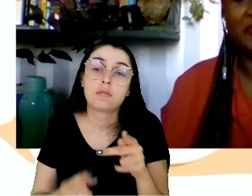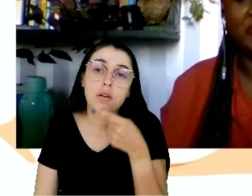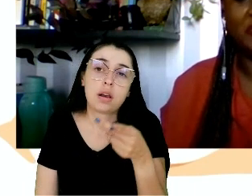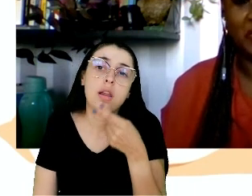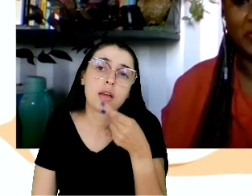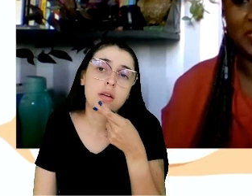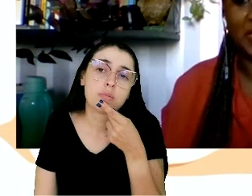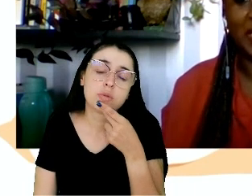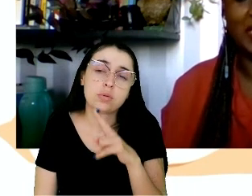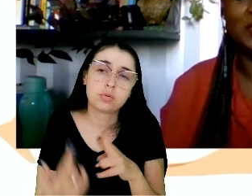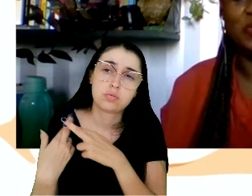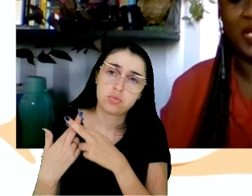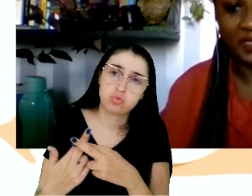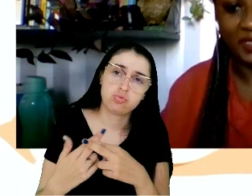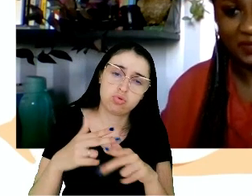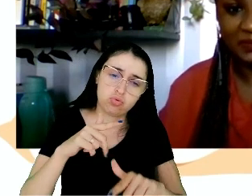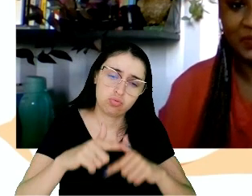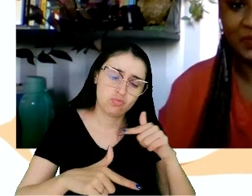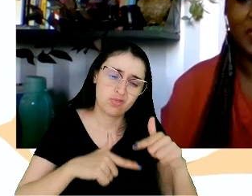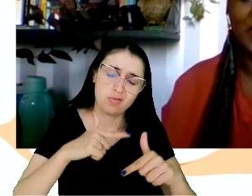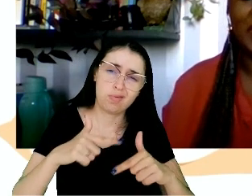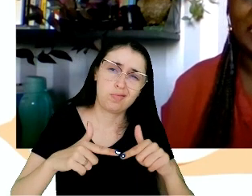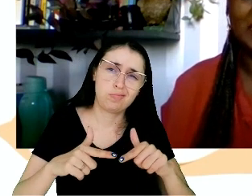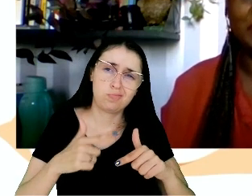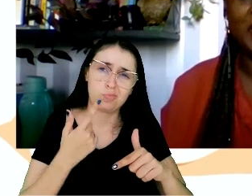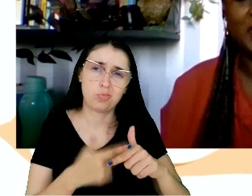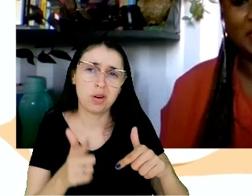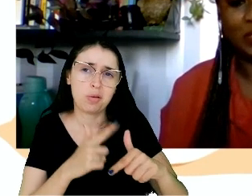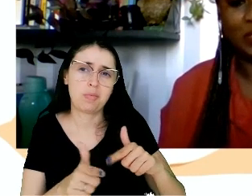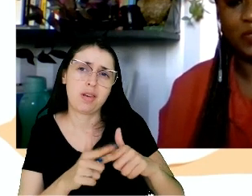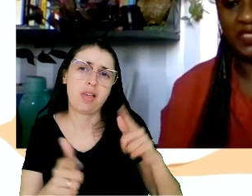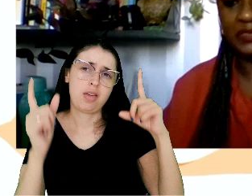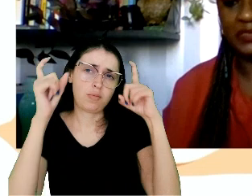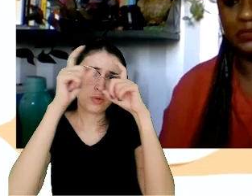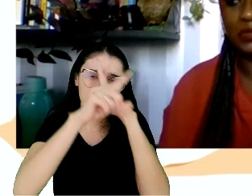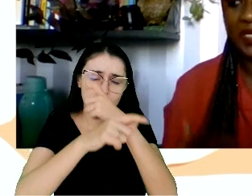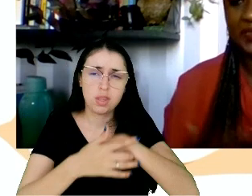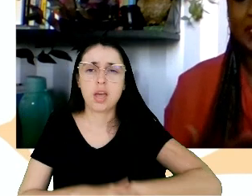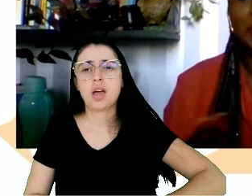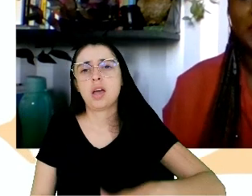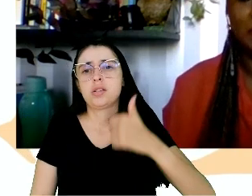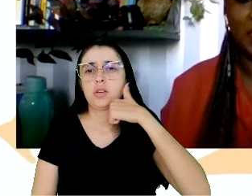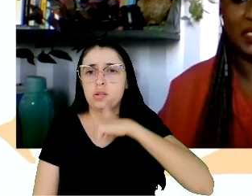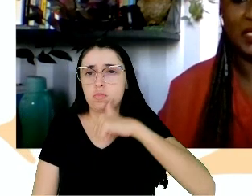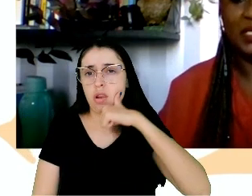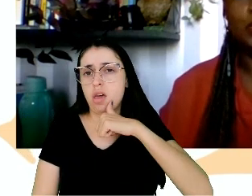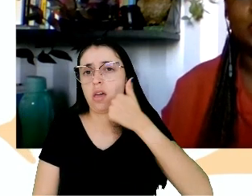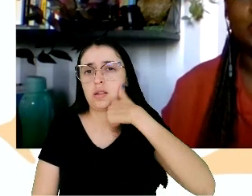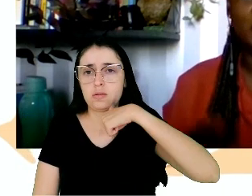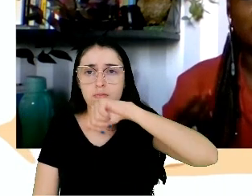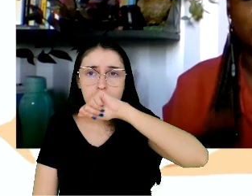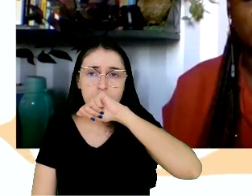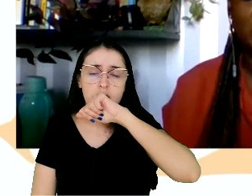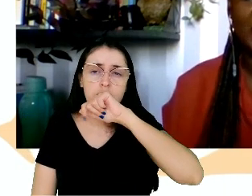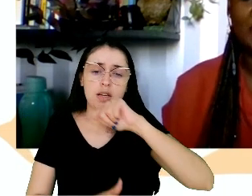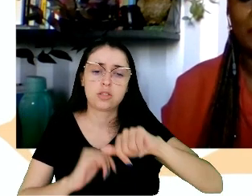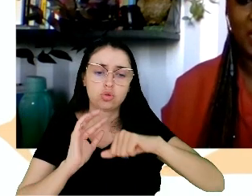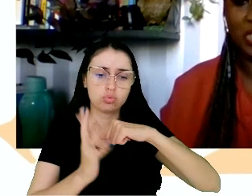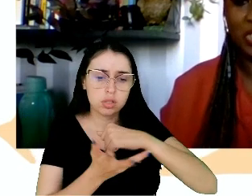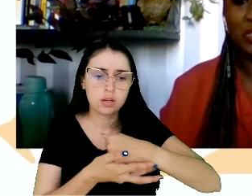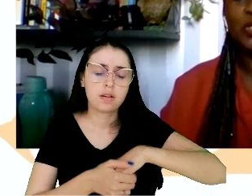dos desafios que as mulheres e as mães estão enfrentando nesta pandemia, nós